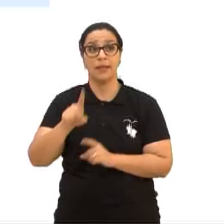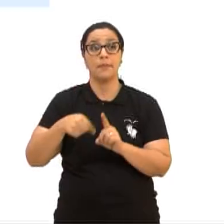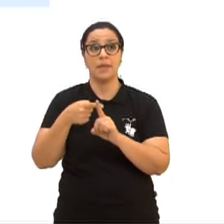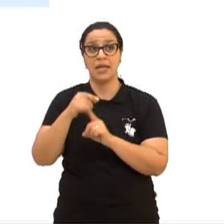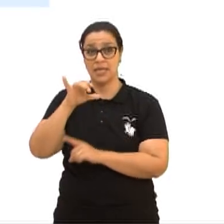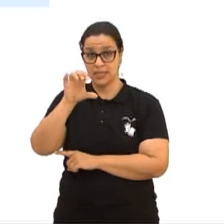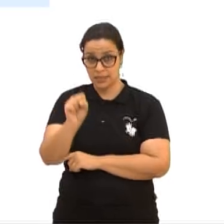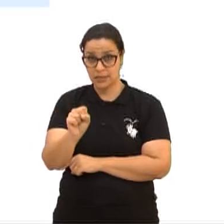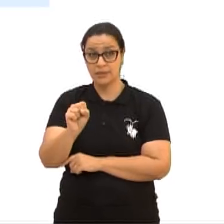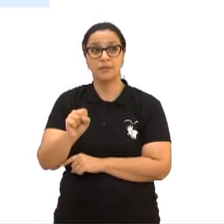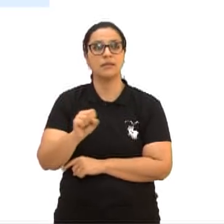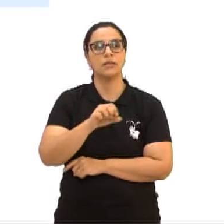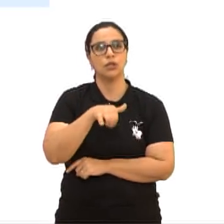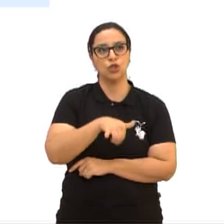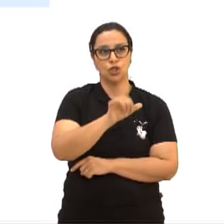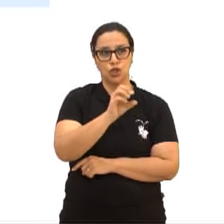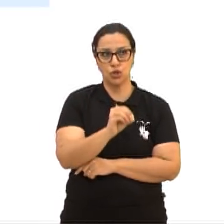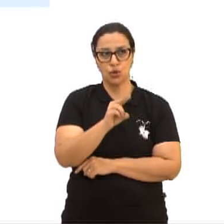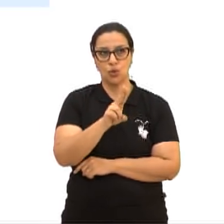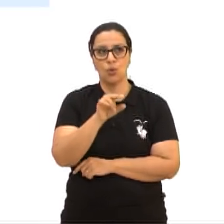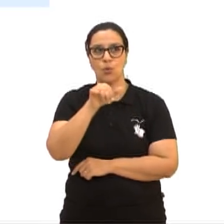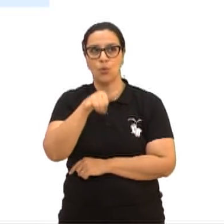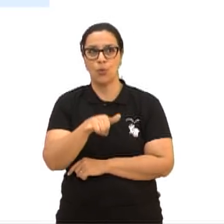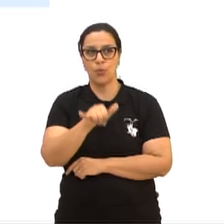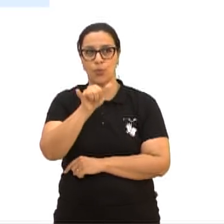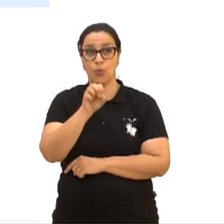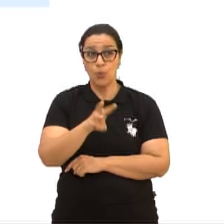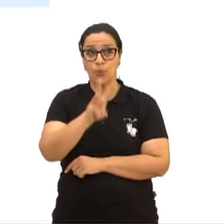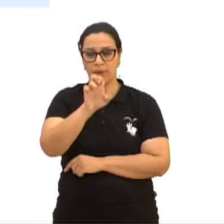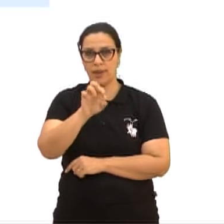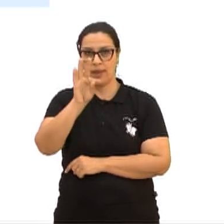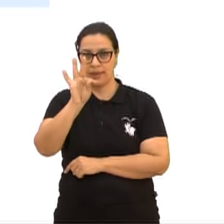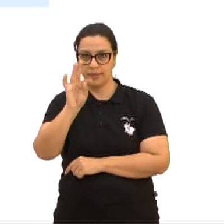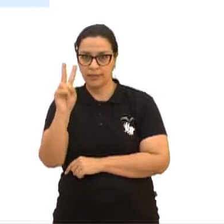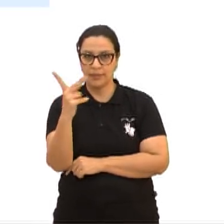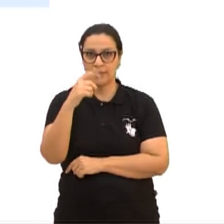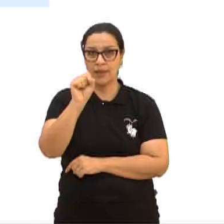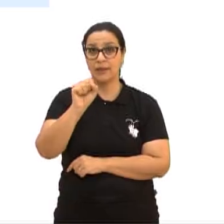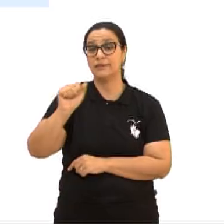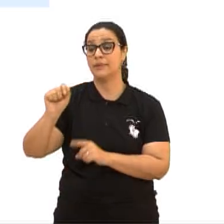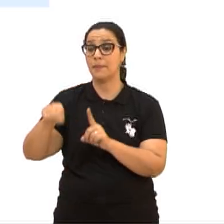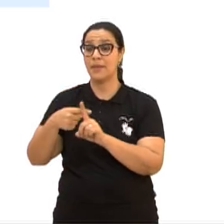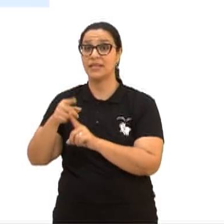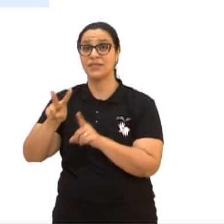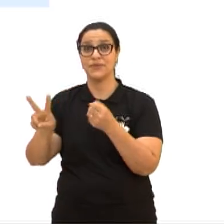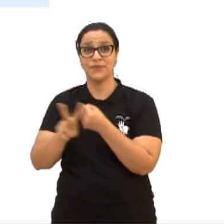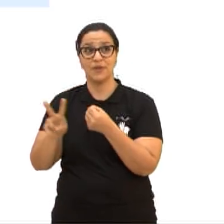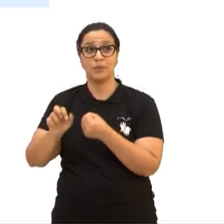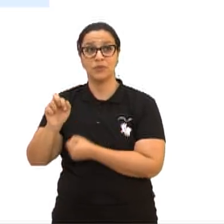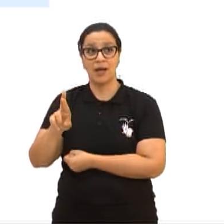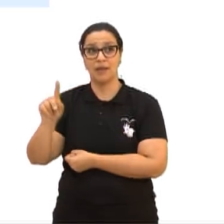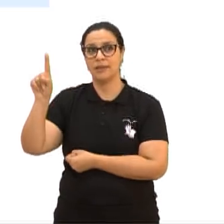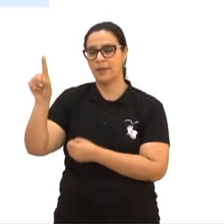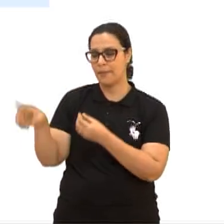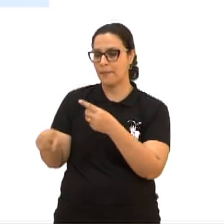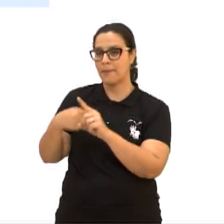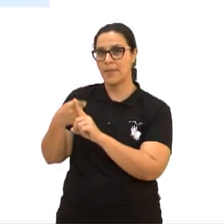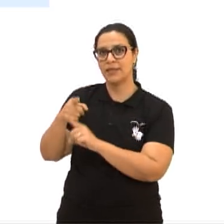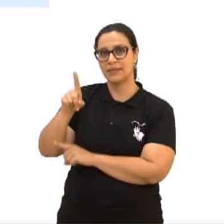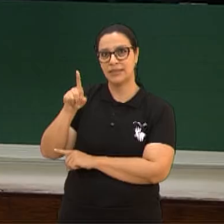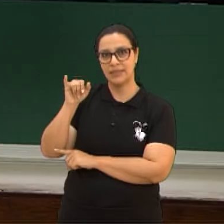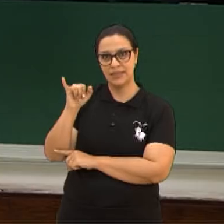is, pronome you, we, they, verbo are. Mais verbinho principal e